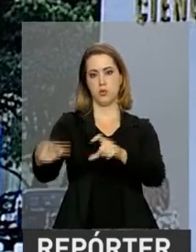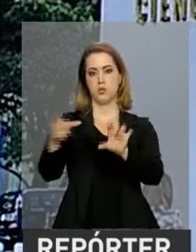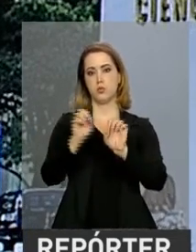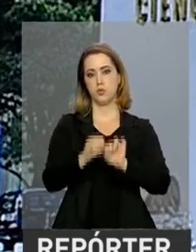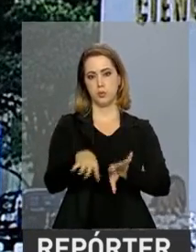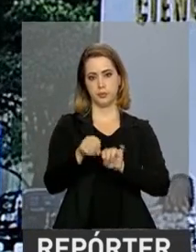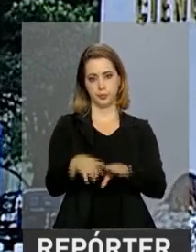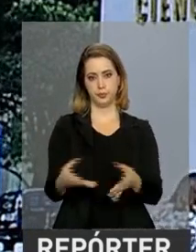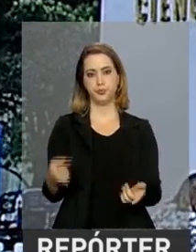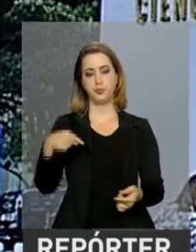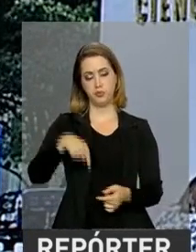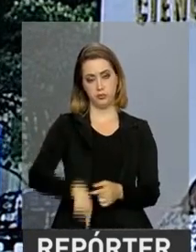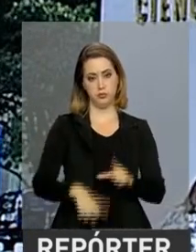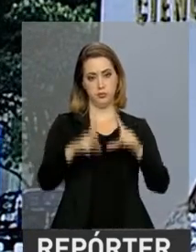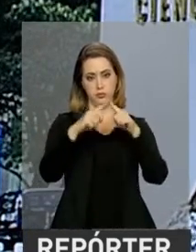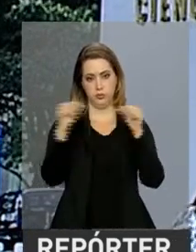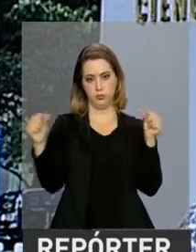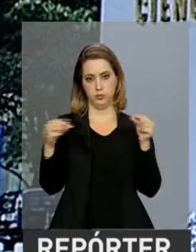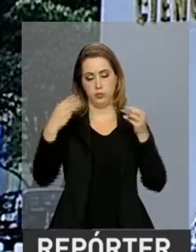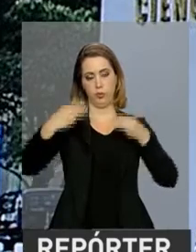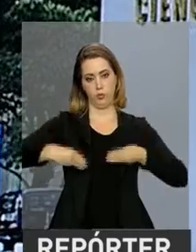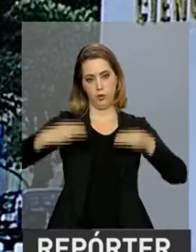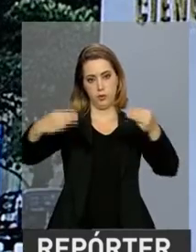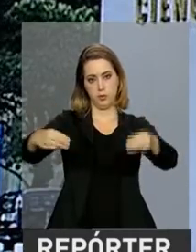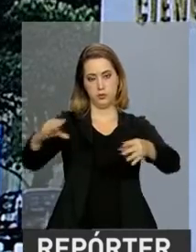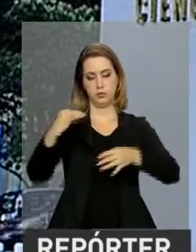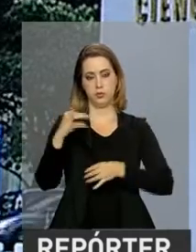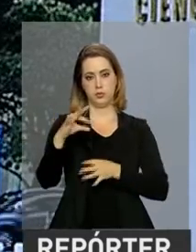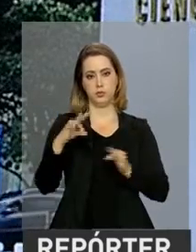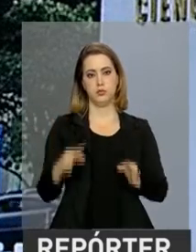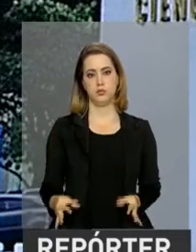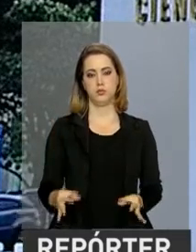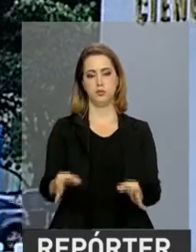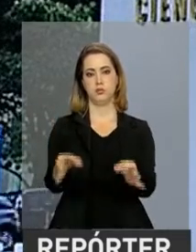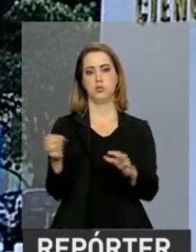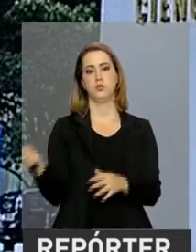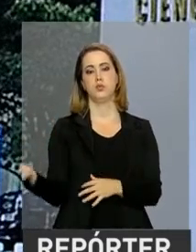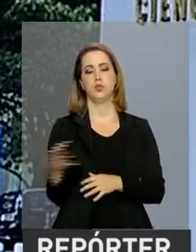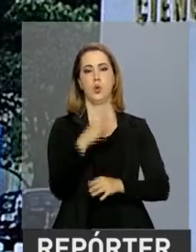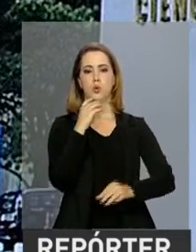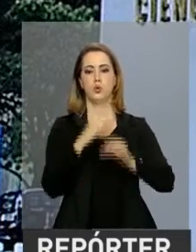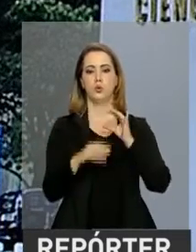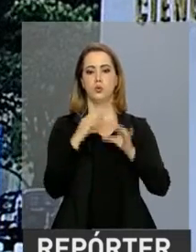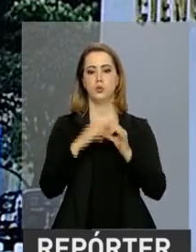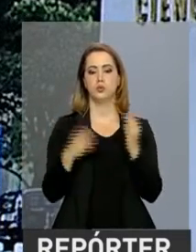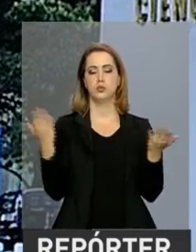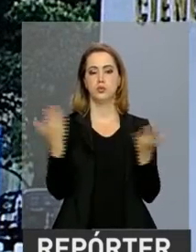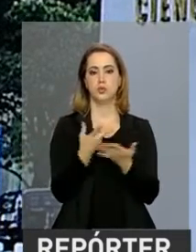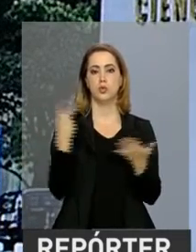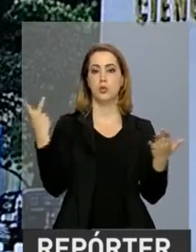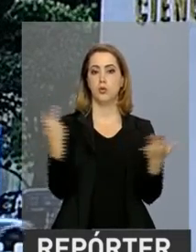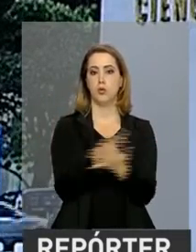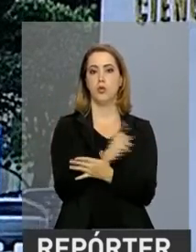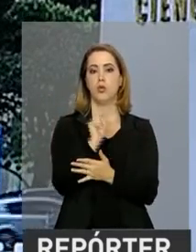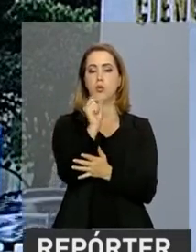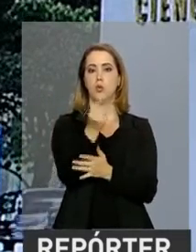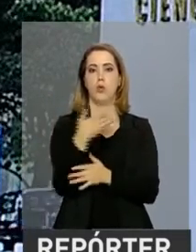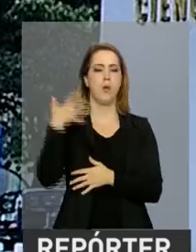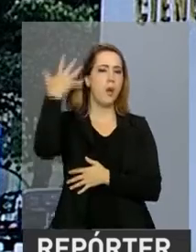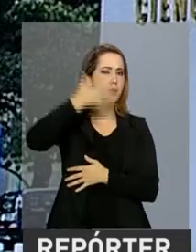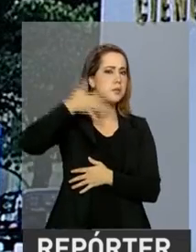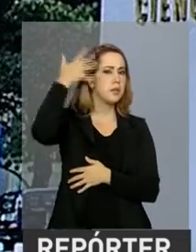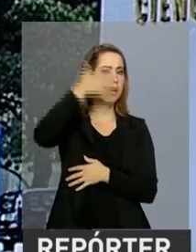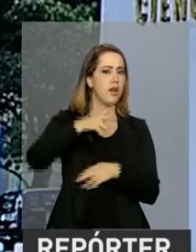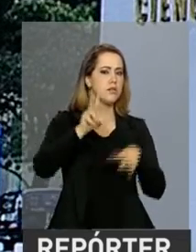ensino aqui em brasília o ministério de ciência tecnologia e inovações e comunicações realiza um ciclo de seminários em